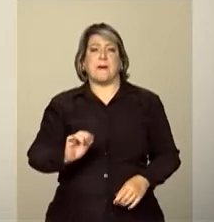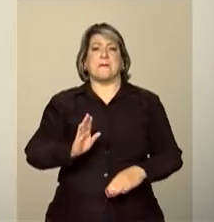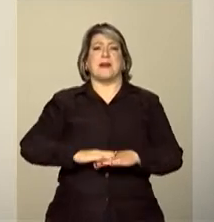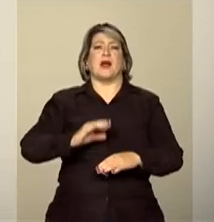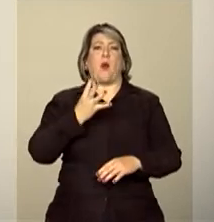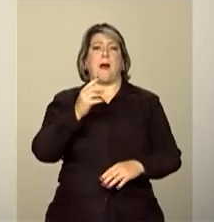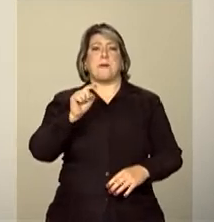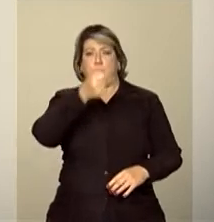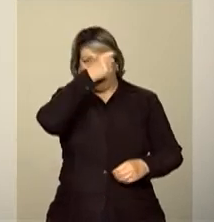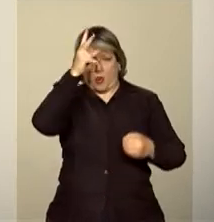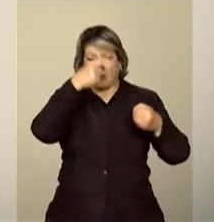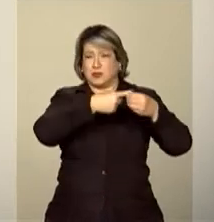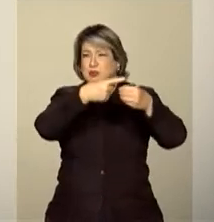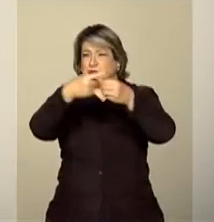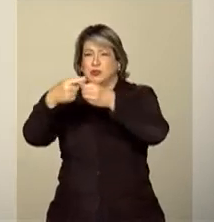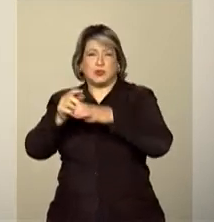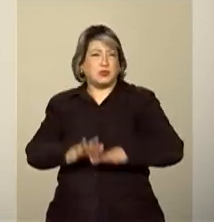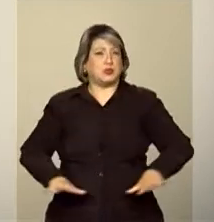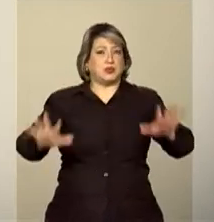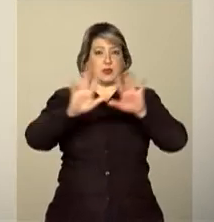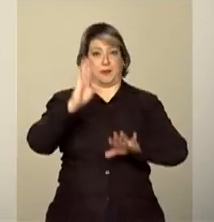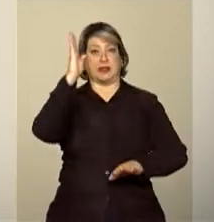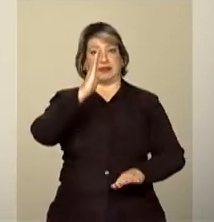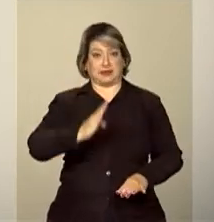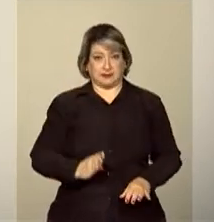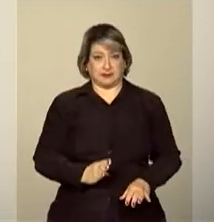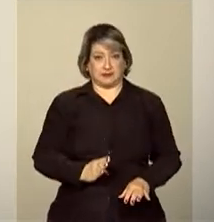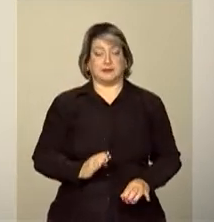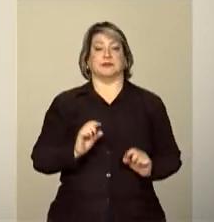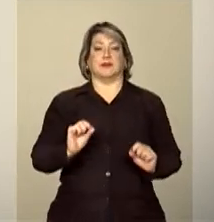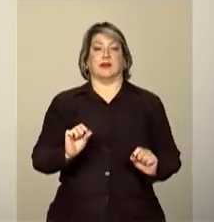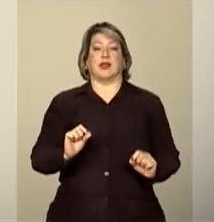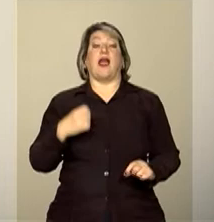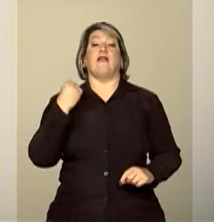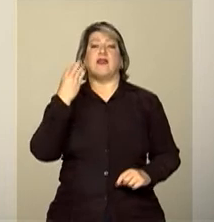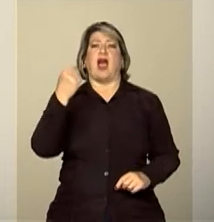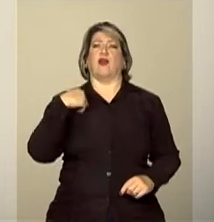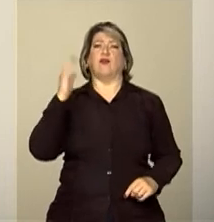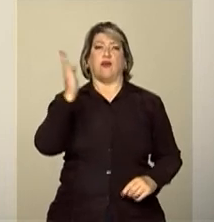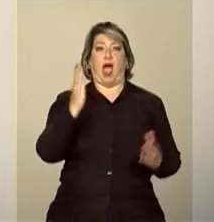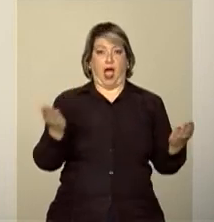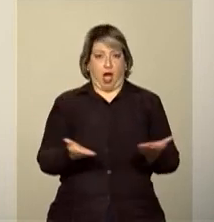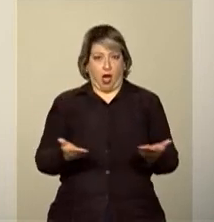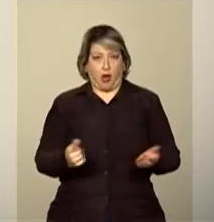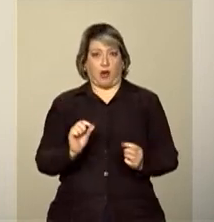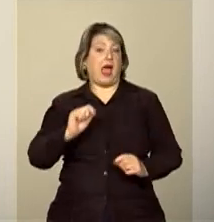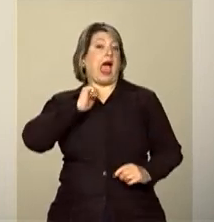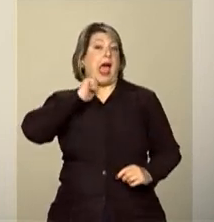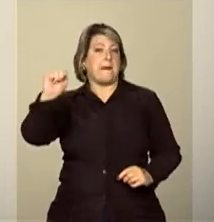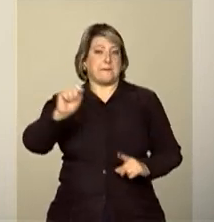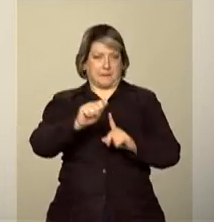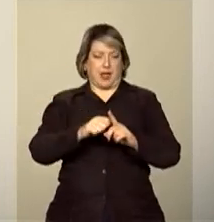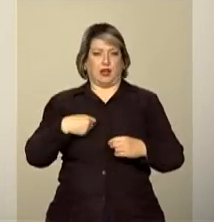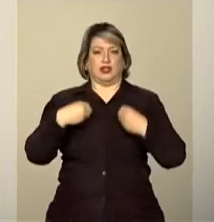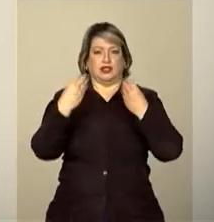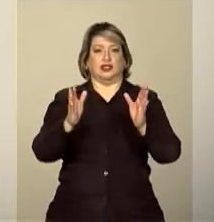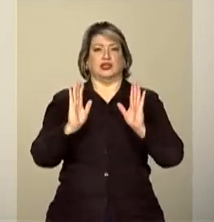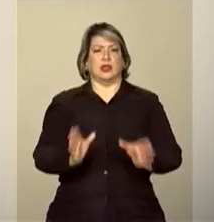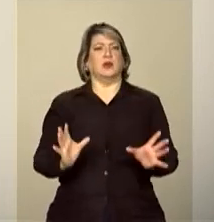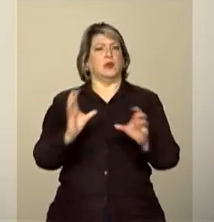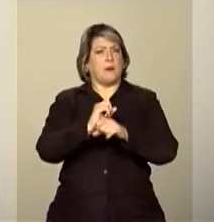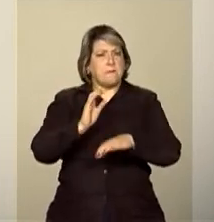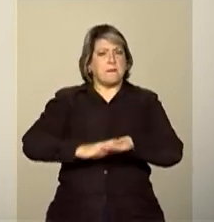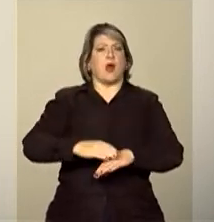4.000 municípios de todo o país sabe Luciano nas viagens que eu fiz agora só em abril eu entreguei